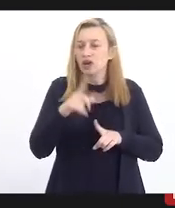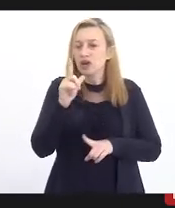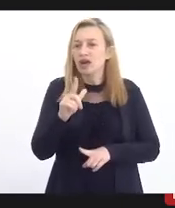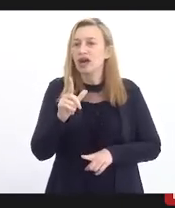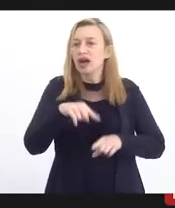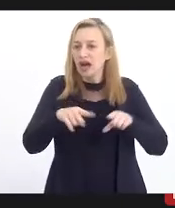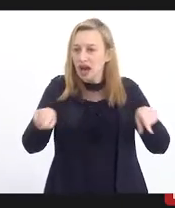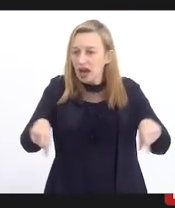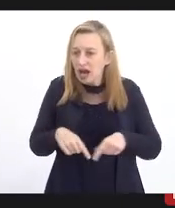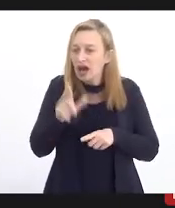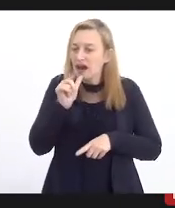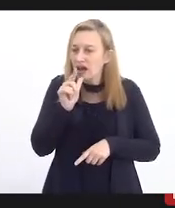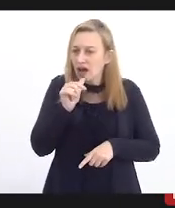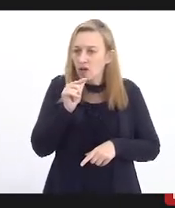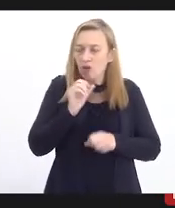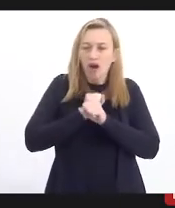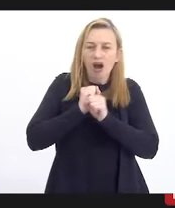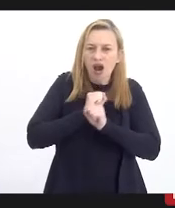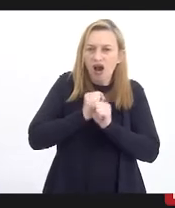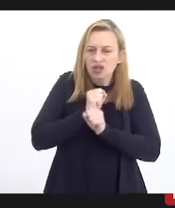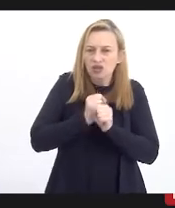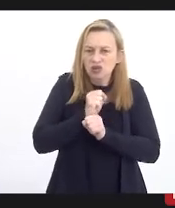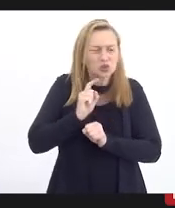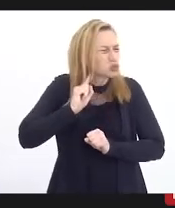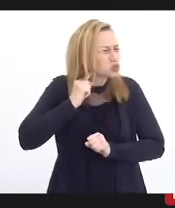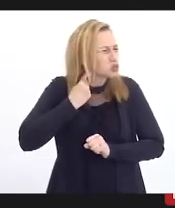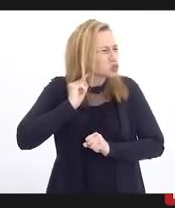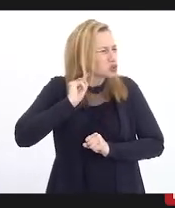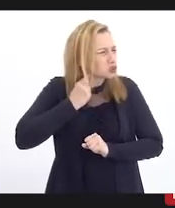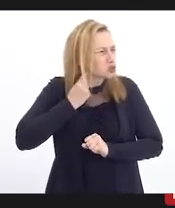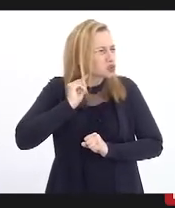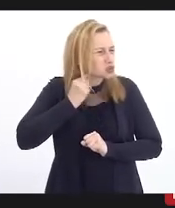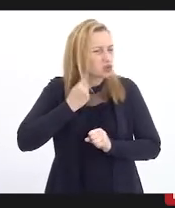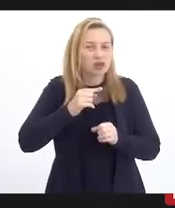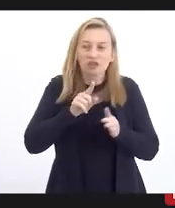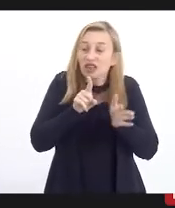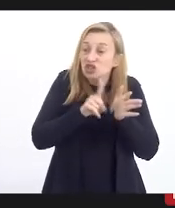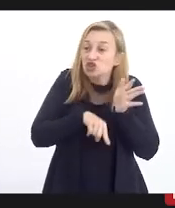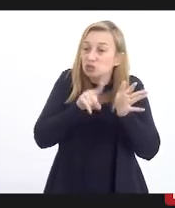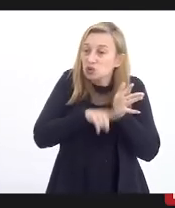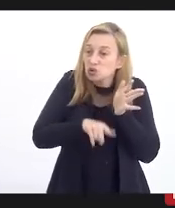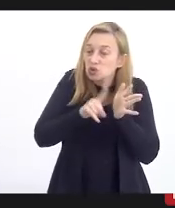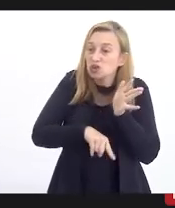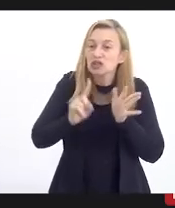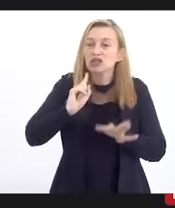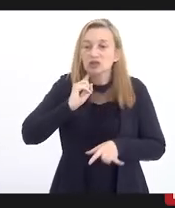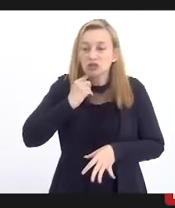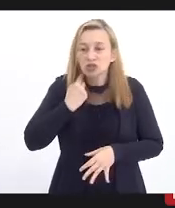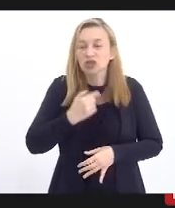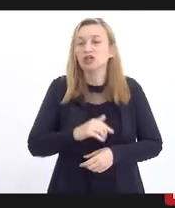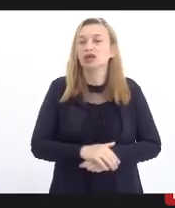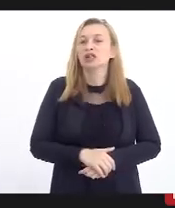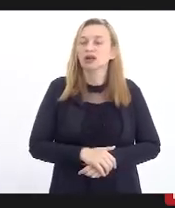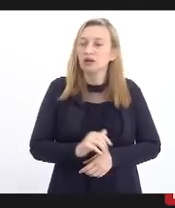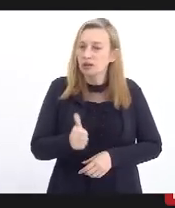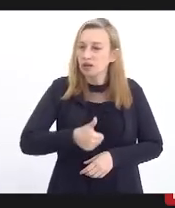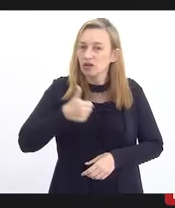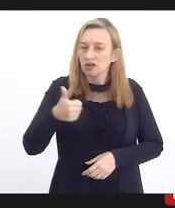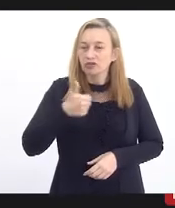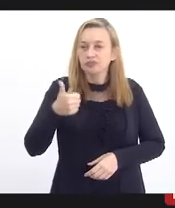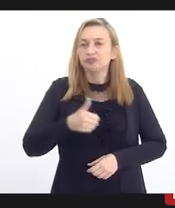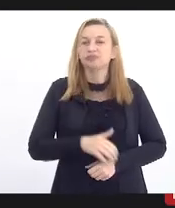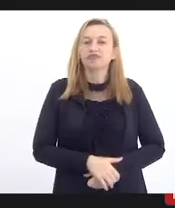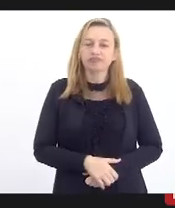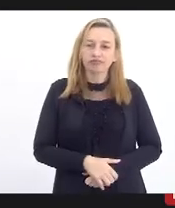precisa de oxigenação, já vem anos e anos de poluição que vem caindo ali. Nós mesmos vamos tentar tampar esse dique rompido com nossos braços, nossas